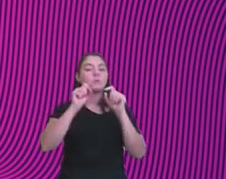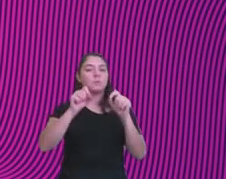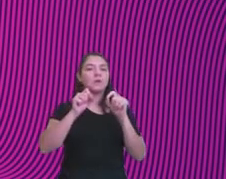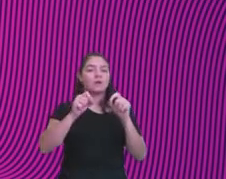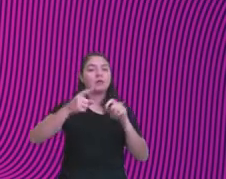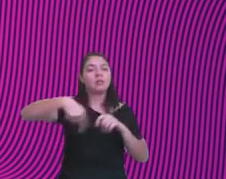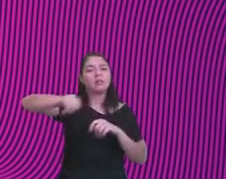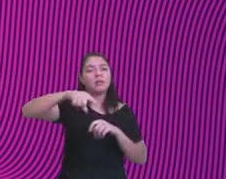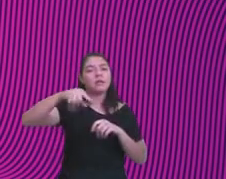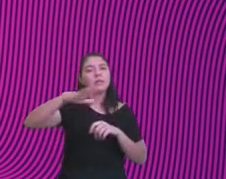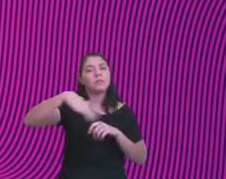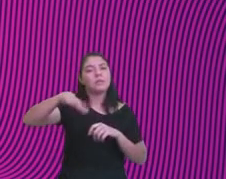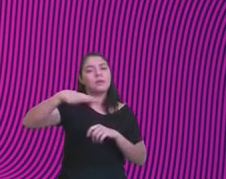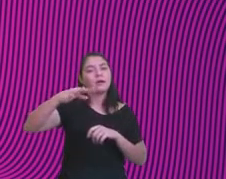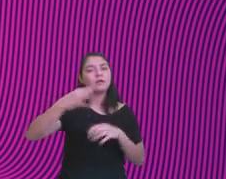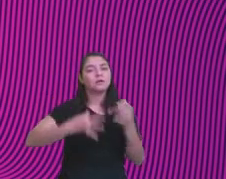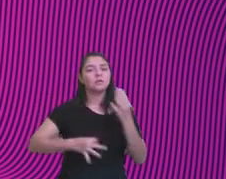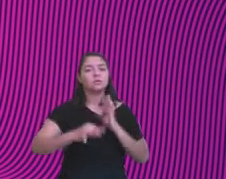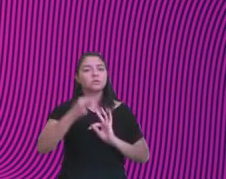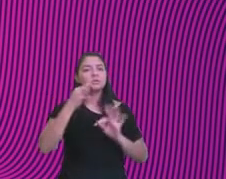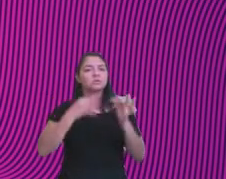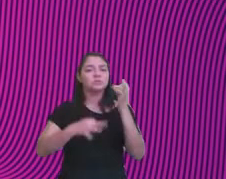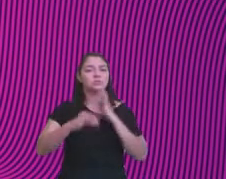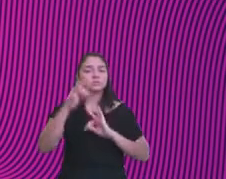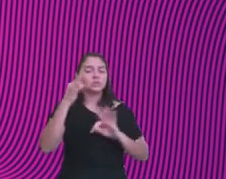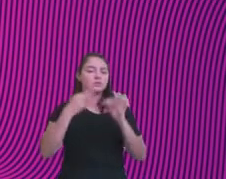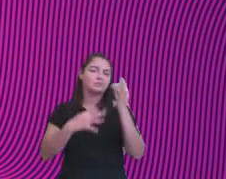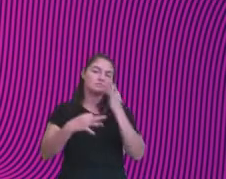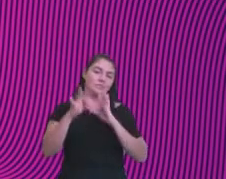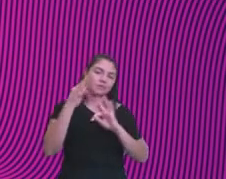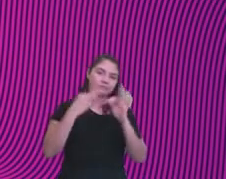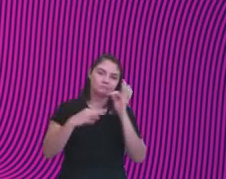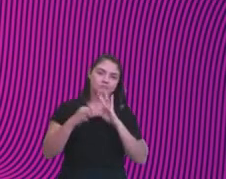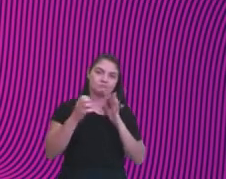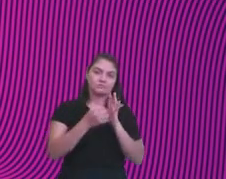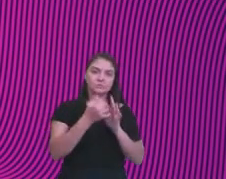para definição de resposta